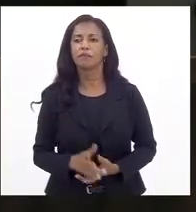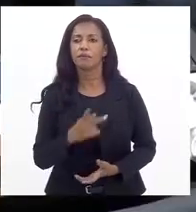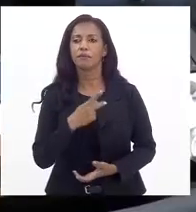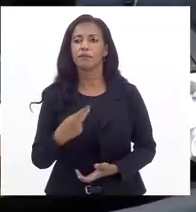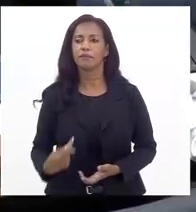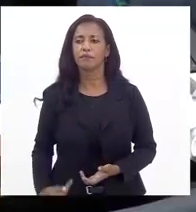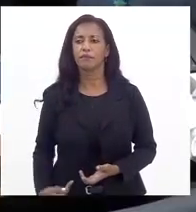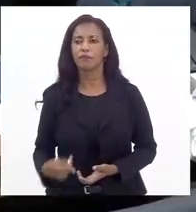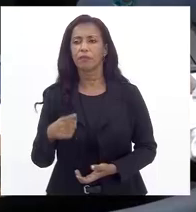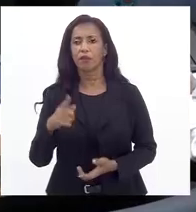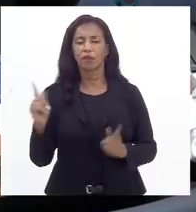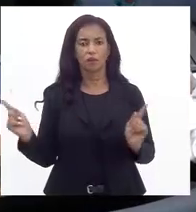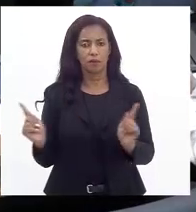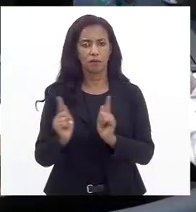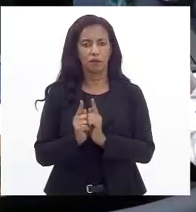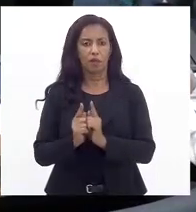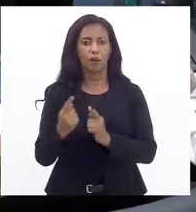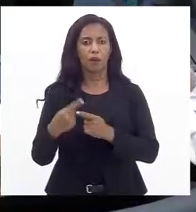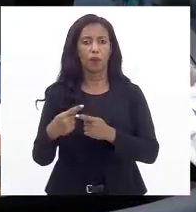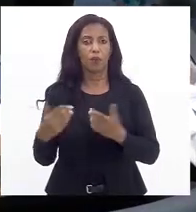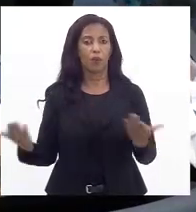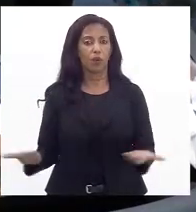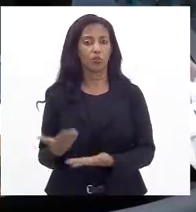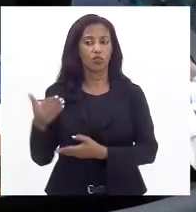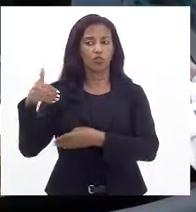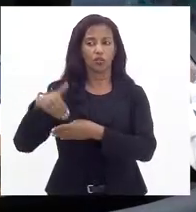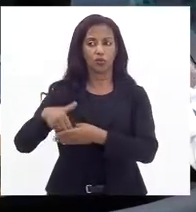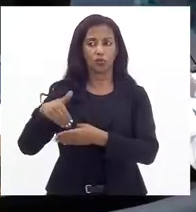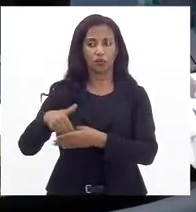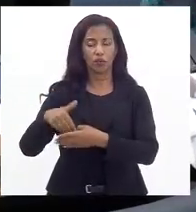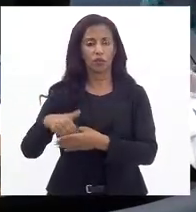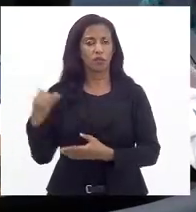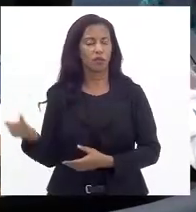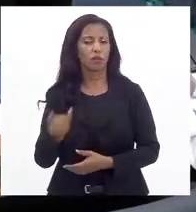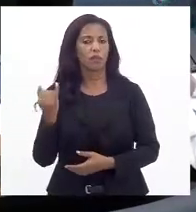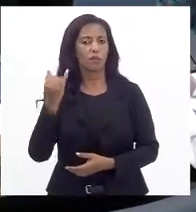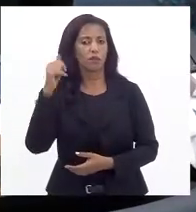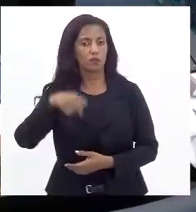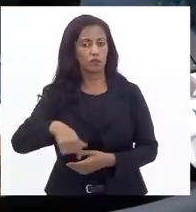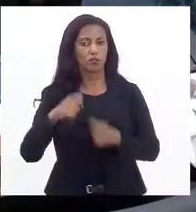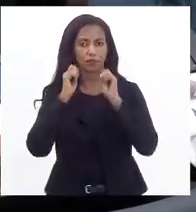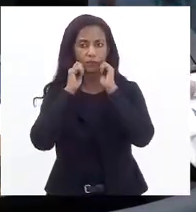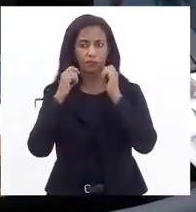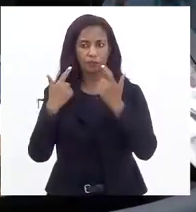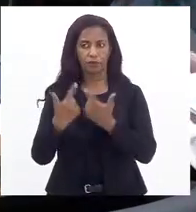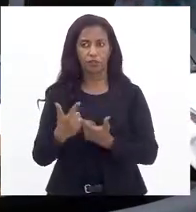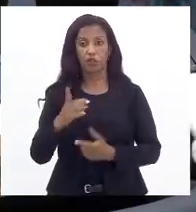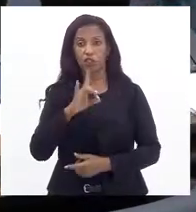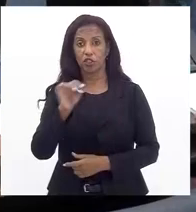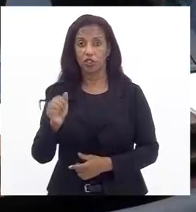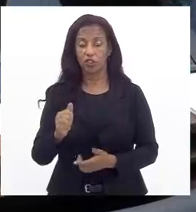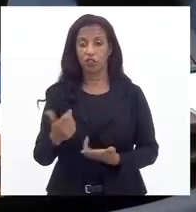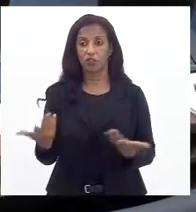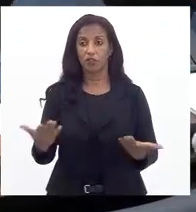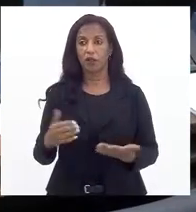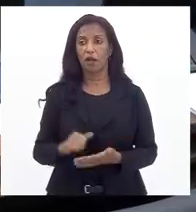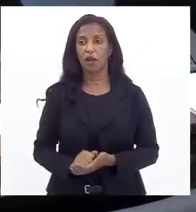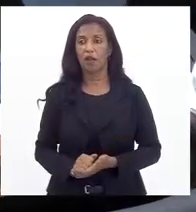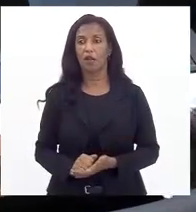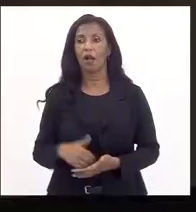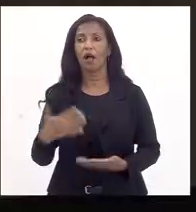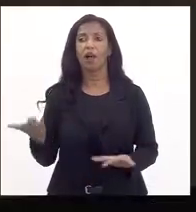presidente Você é muito breve porque hoje é um dia de votações muito importantes aqui na casa de a gente ficar até